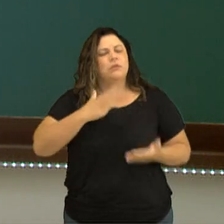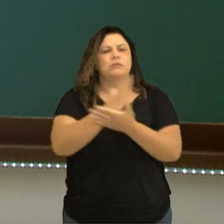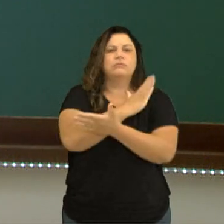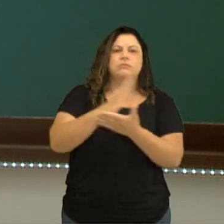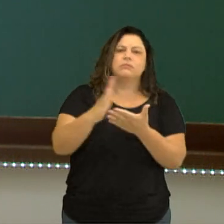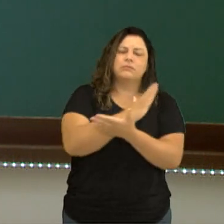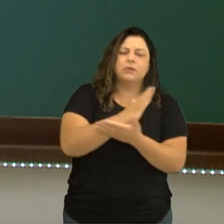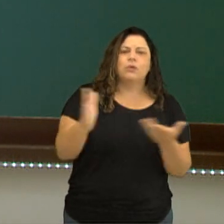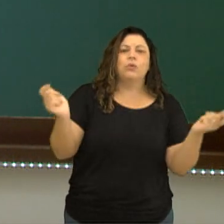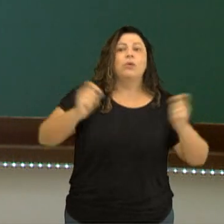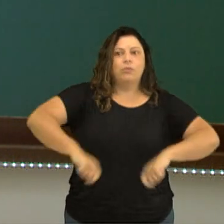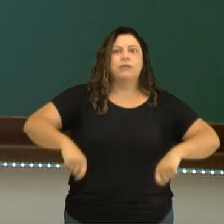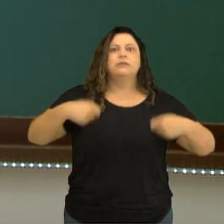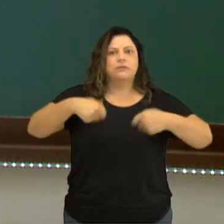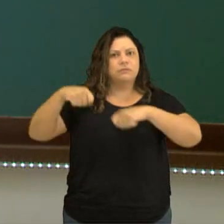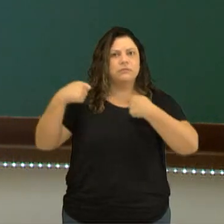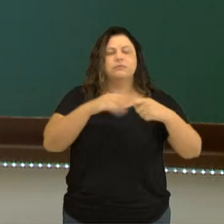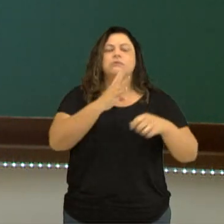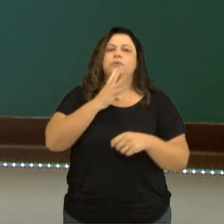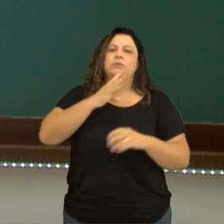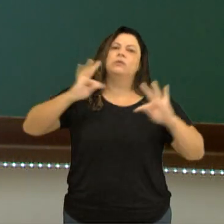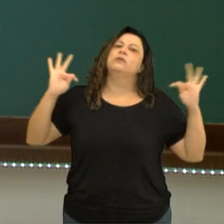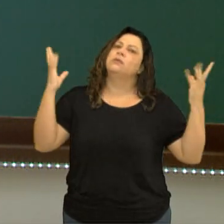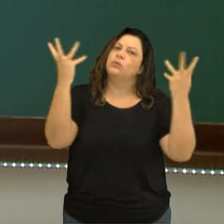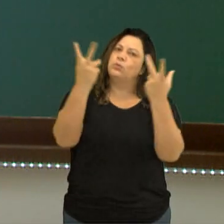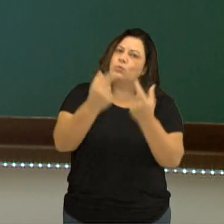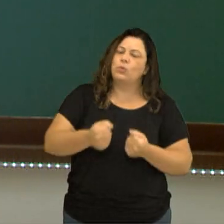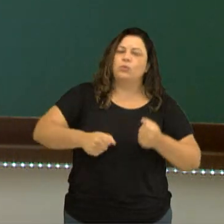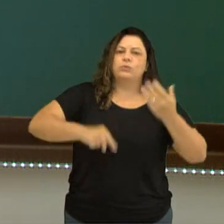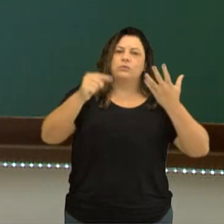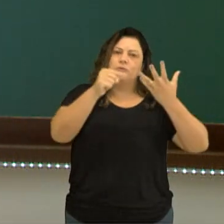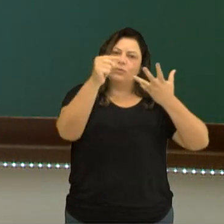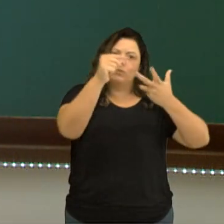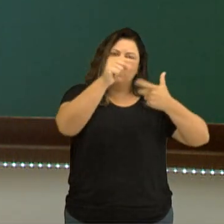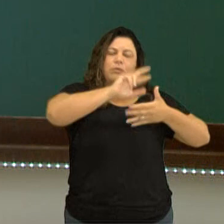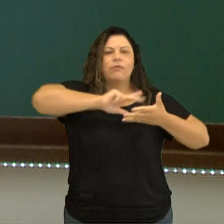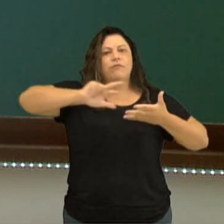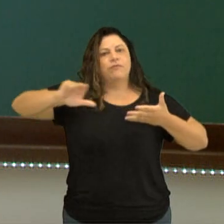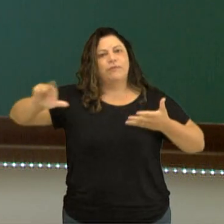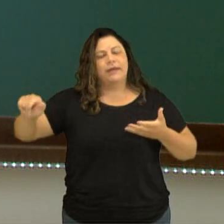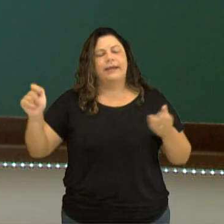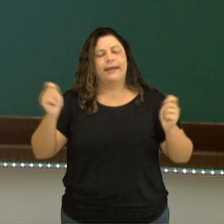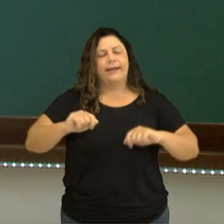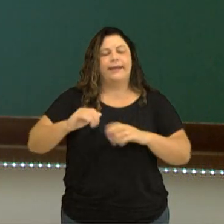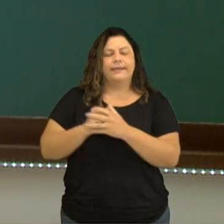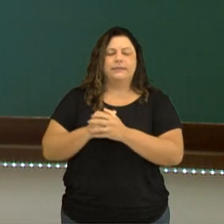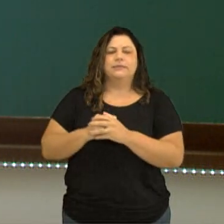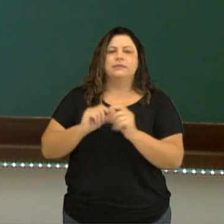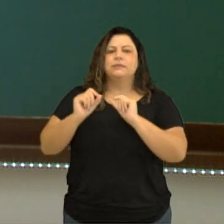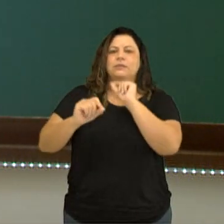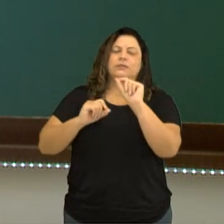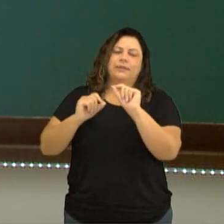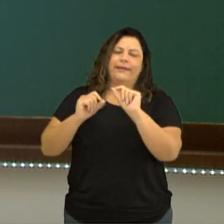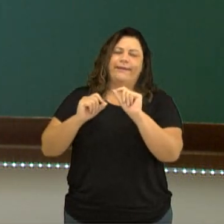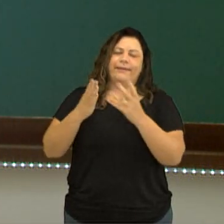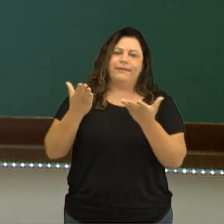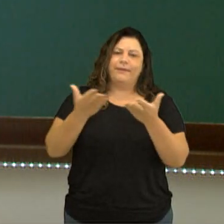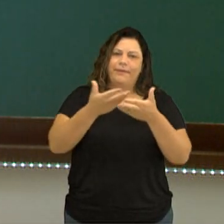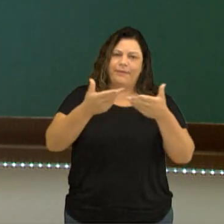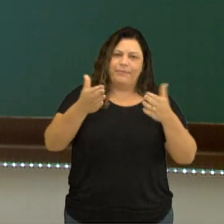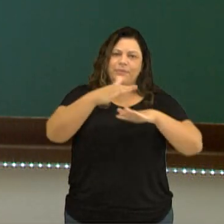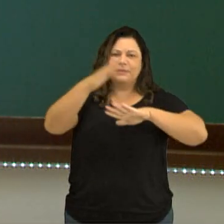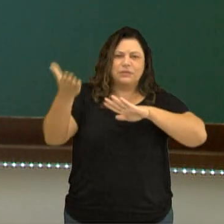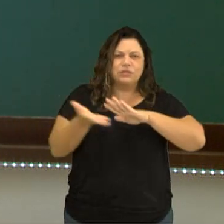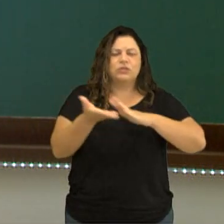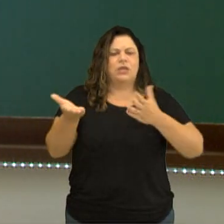mas é necessário conhecer todas ou várias aí do mundo contemporâneo, para que você saiba se